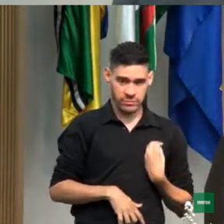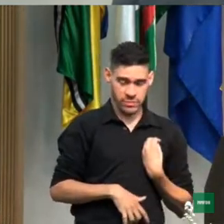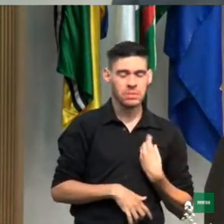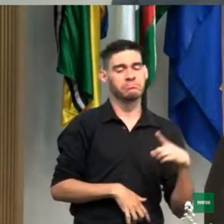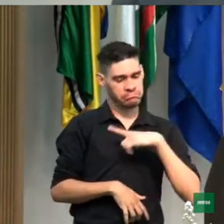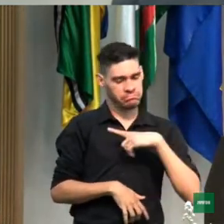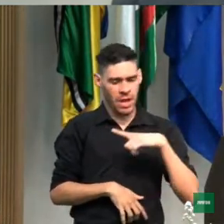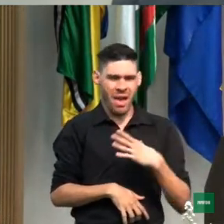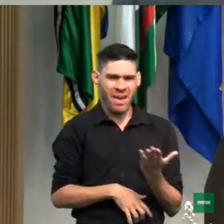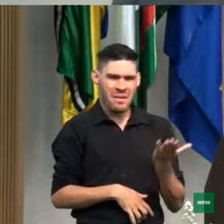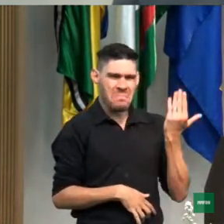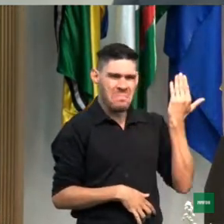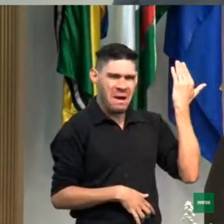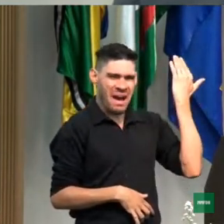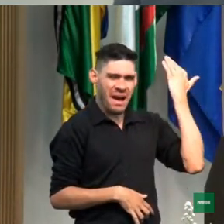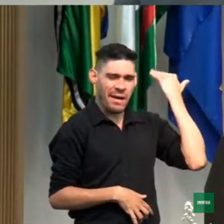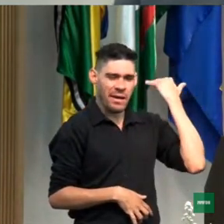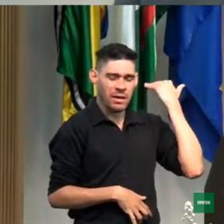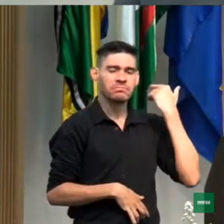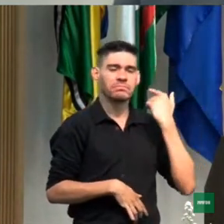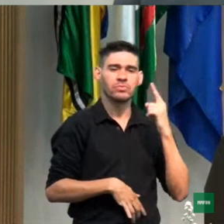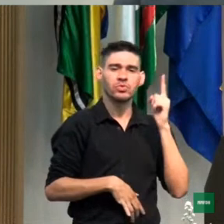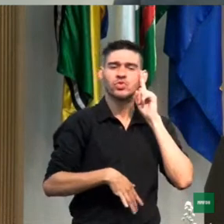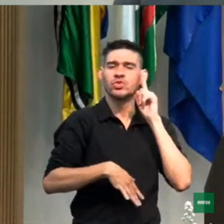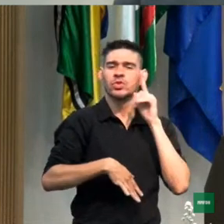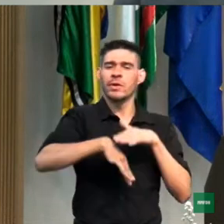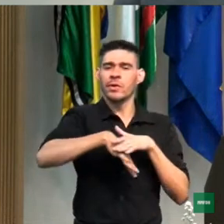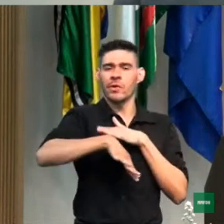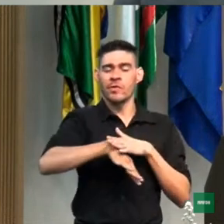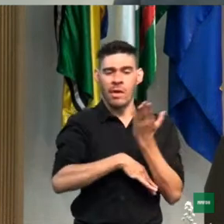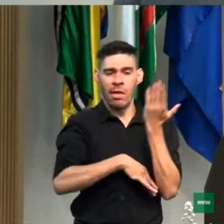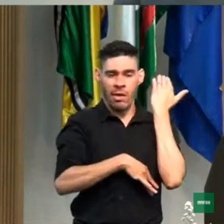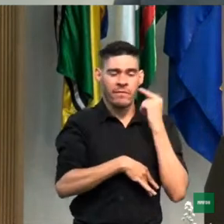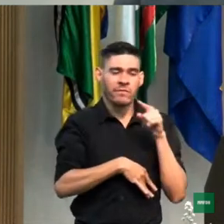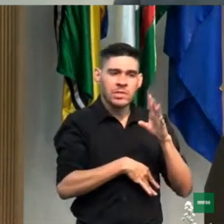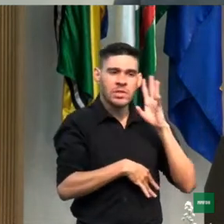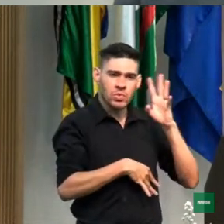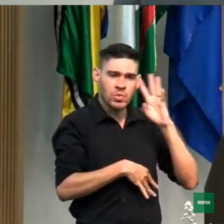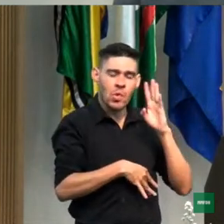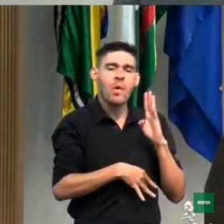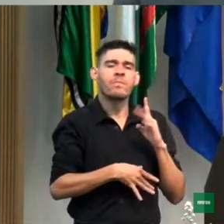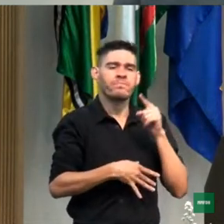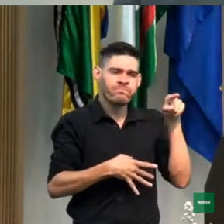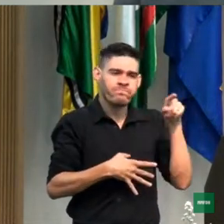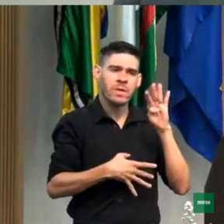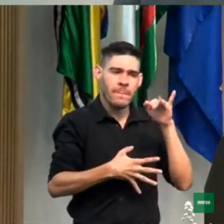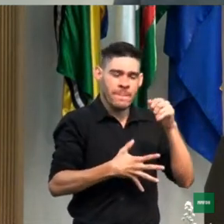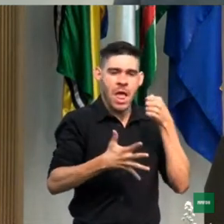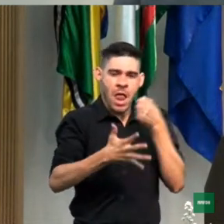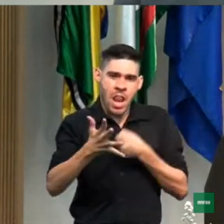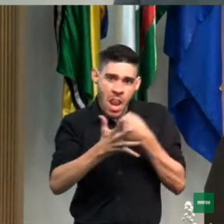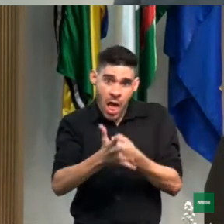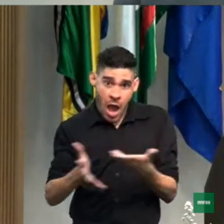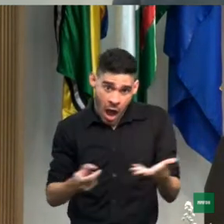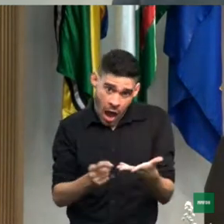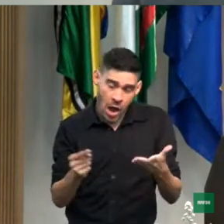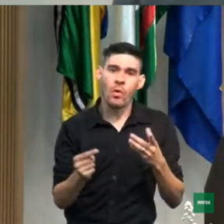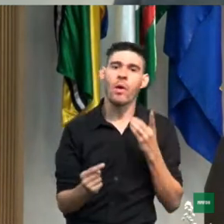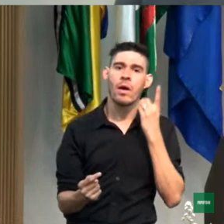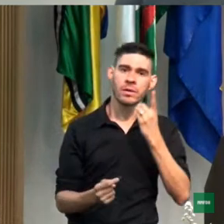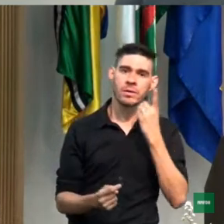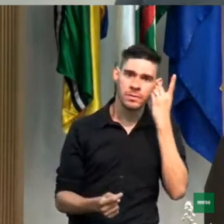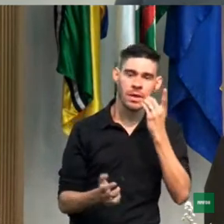dia que a gente conversou, e que você sonhou, Bia, como ativista, e agora é deputada. E que a nossa secretária